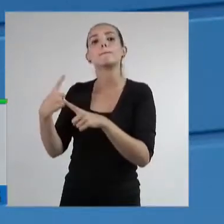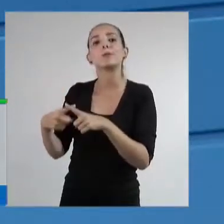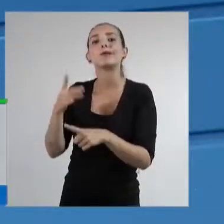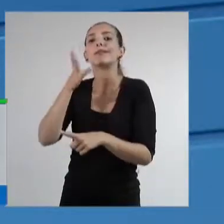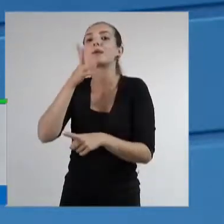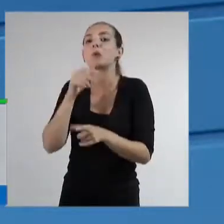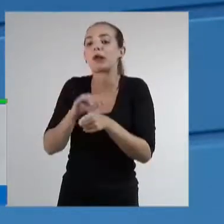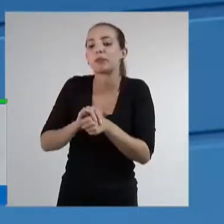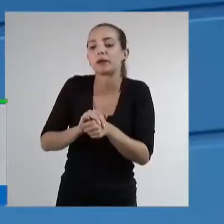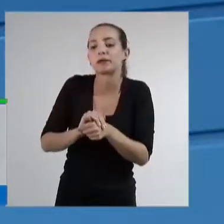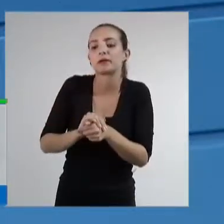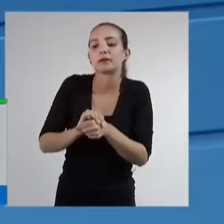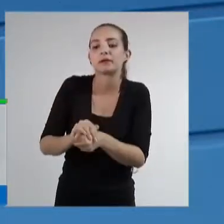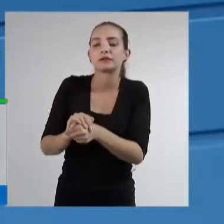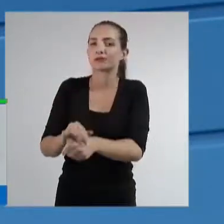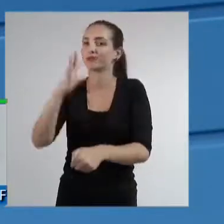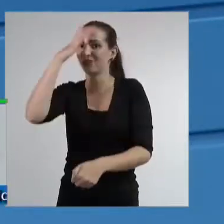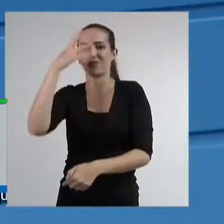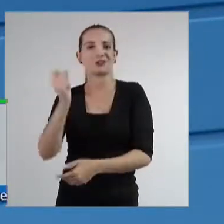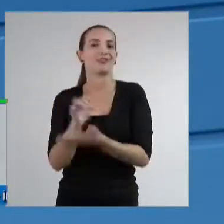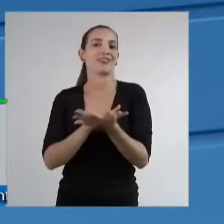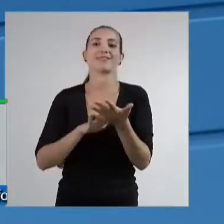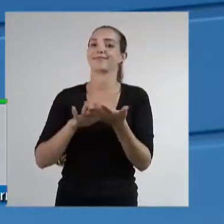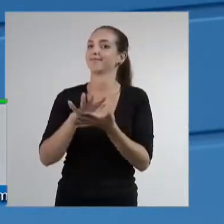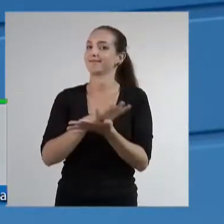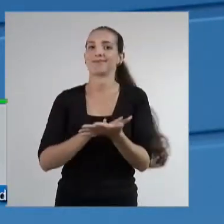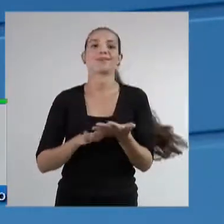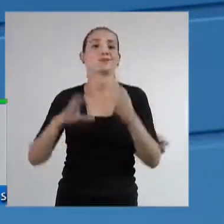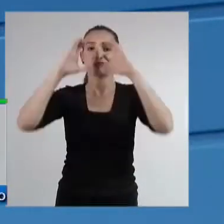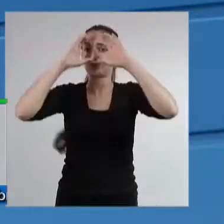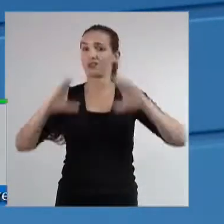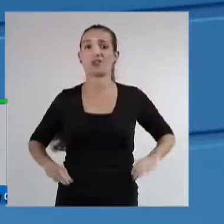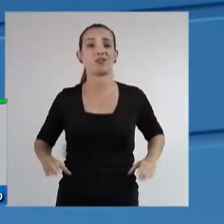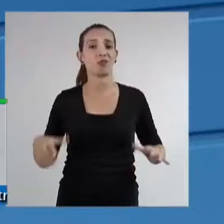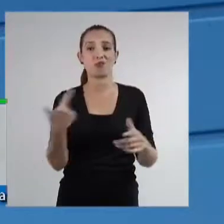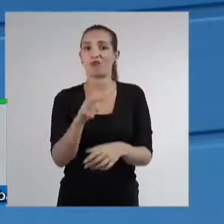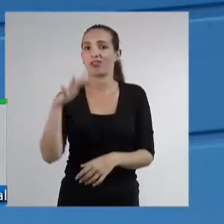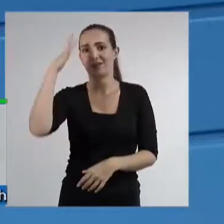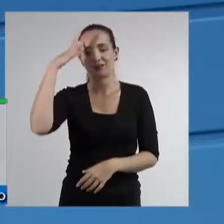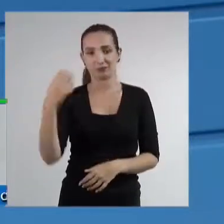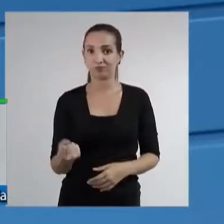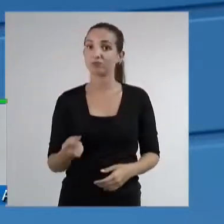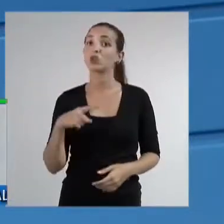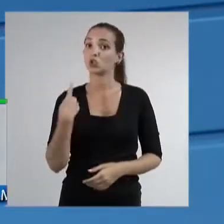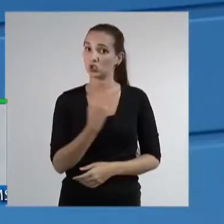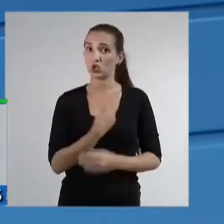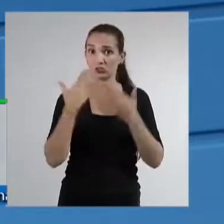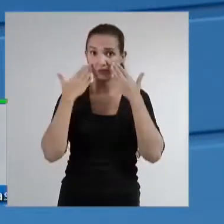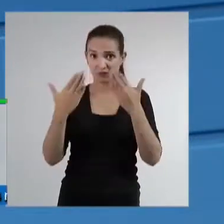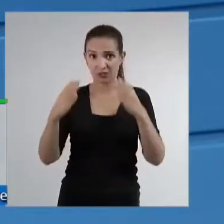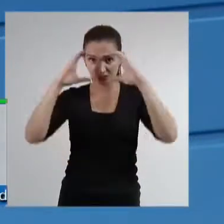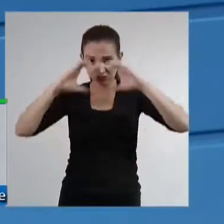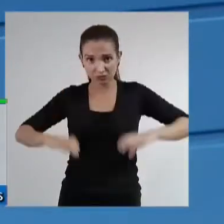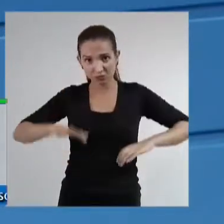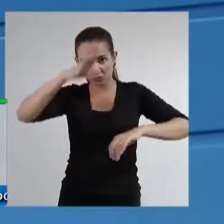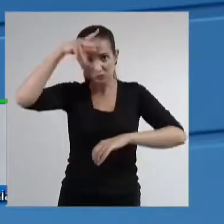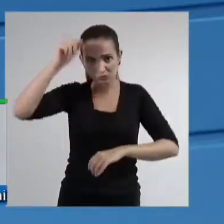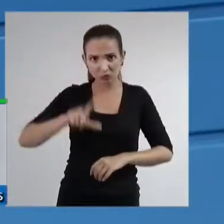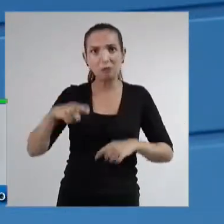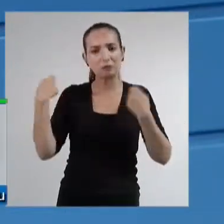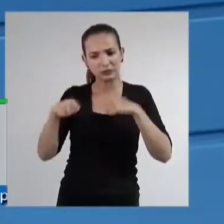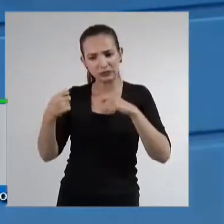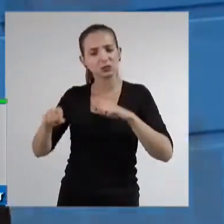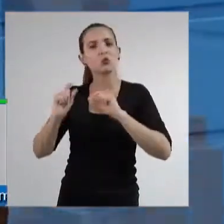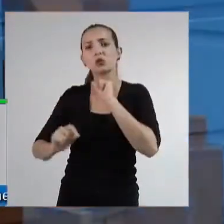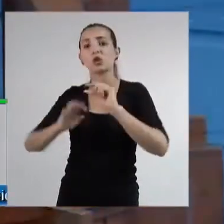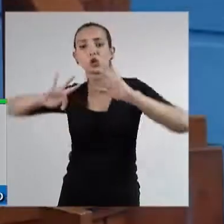de tartaruga e o cidadão vai ficar cada vez mais com o ônus disso e a gente não vê o cidadão sul-mato-grossense sendo contemplado. Parabéns pela vossa